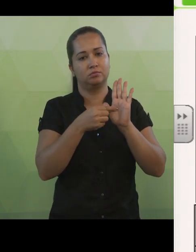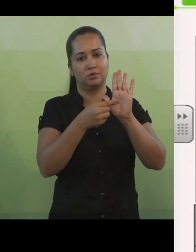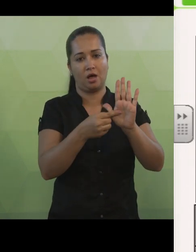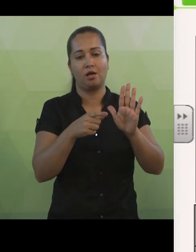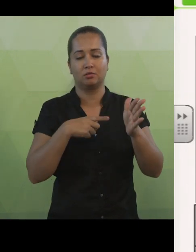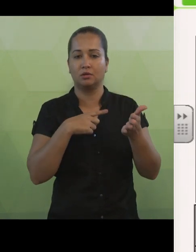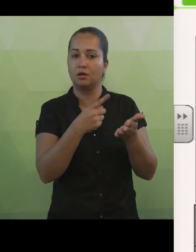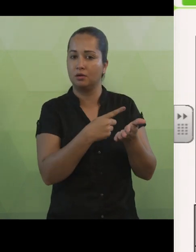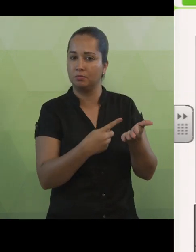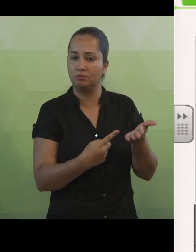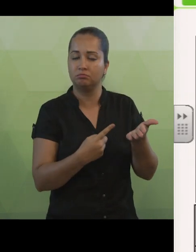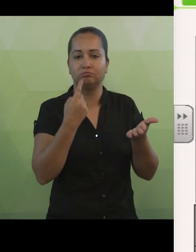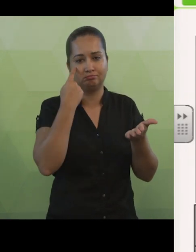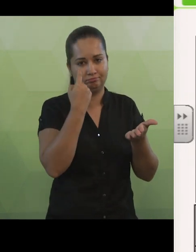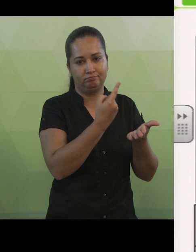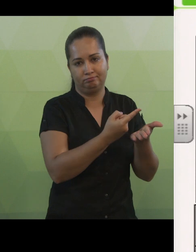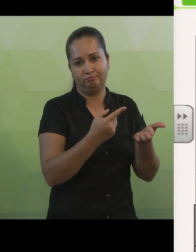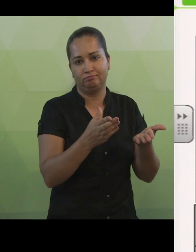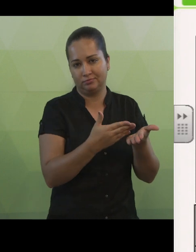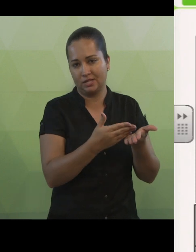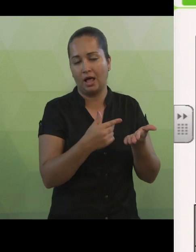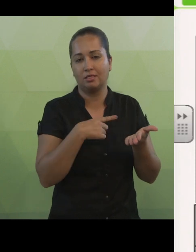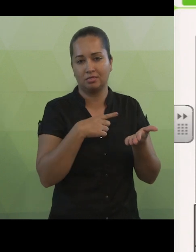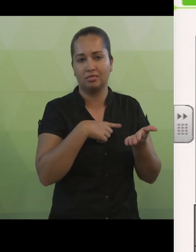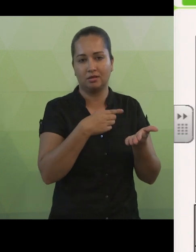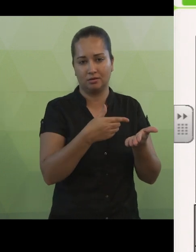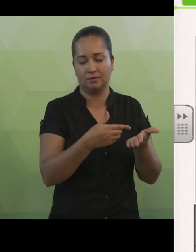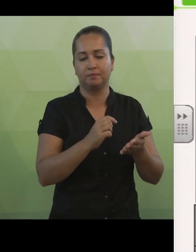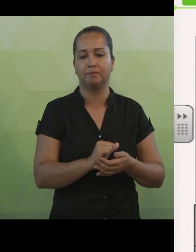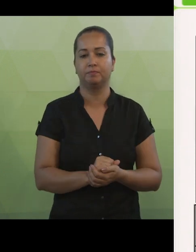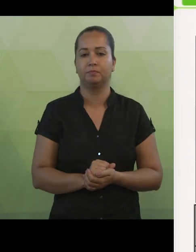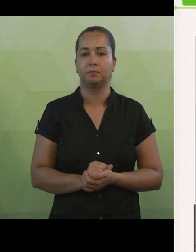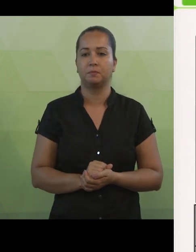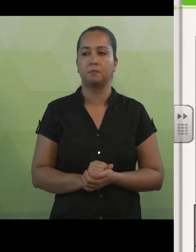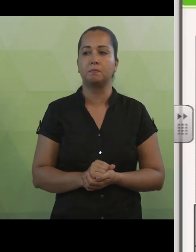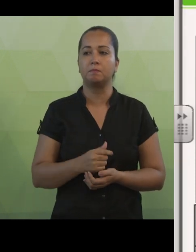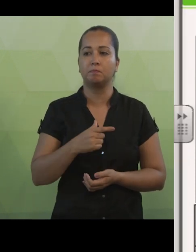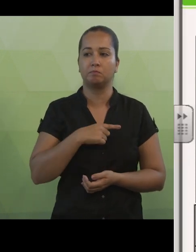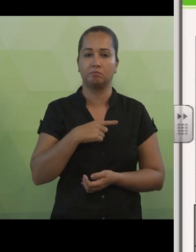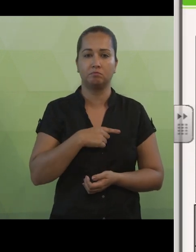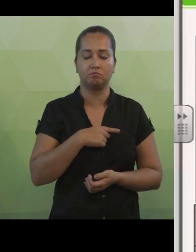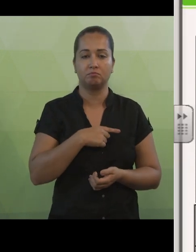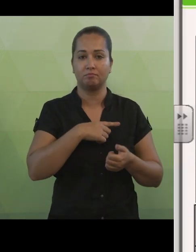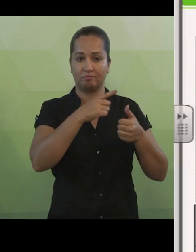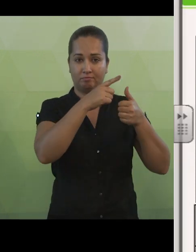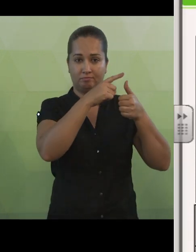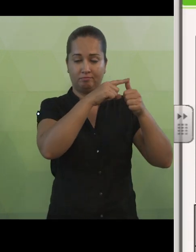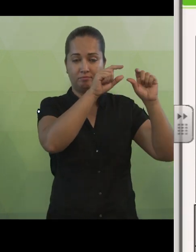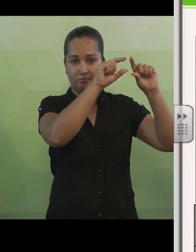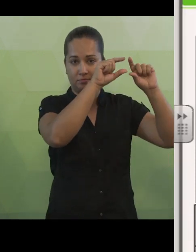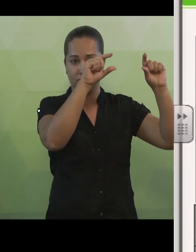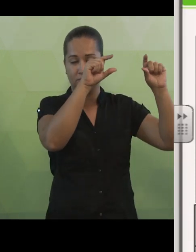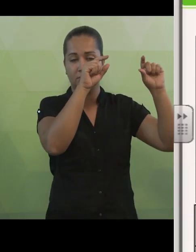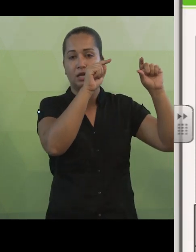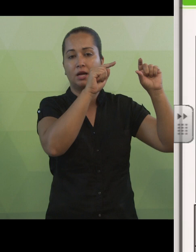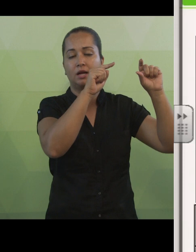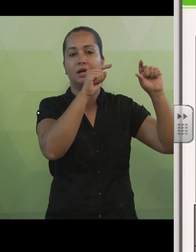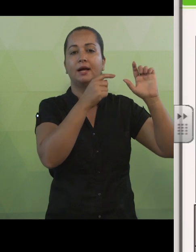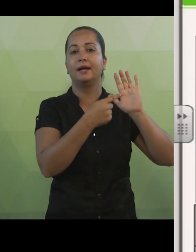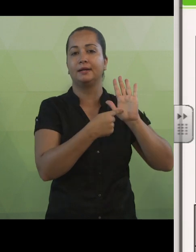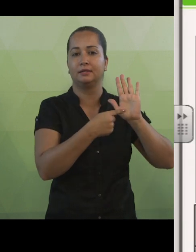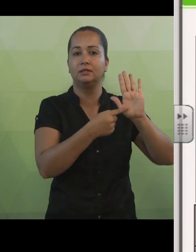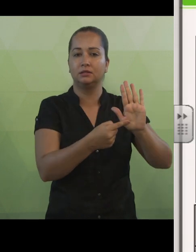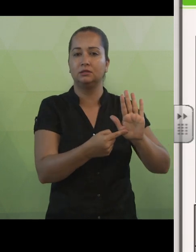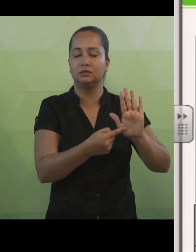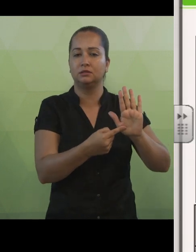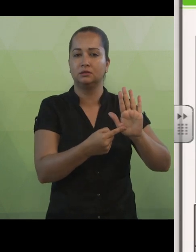didático. A restrição default, para que ela serve? Ela indica um valor padrão para um atributo,